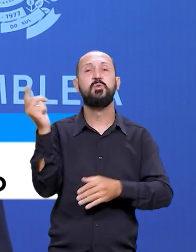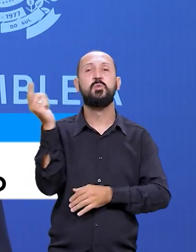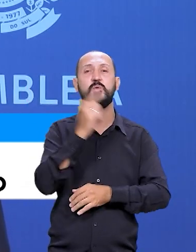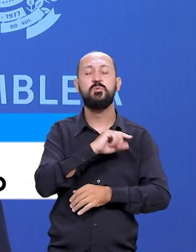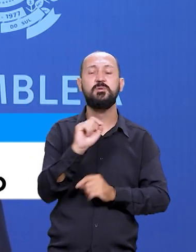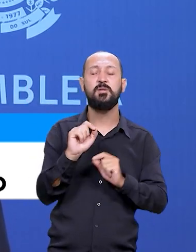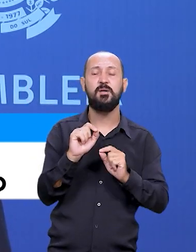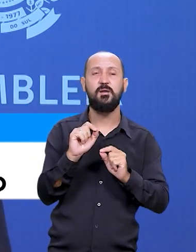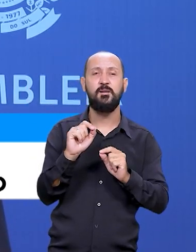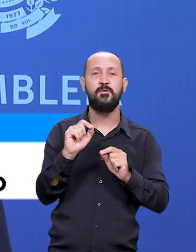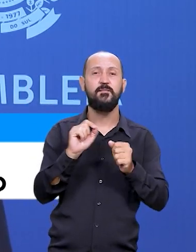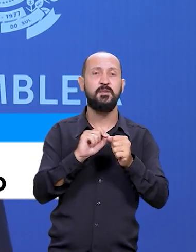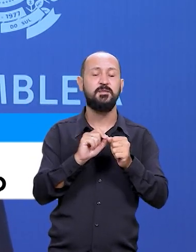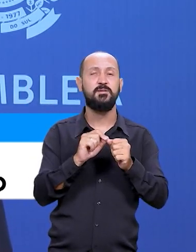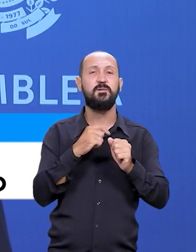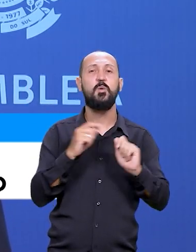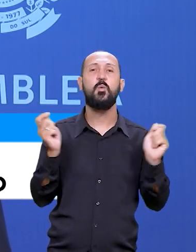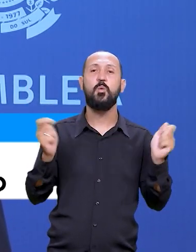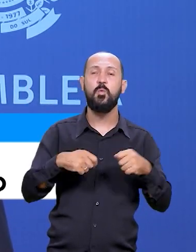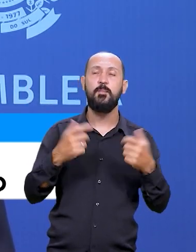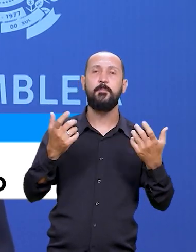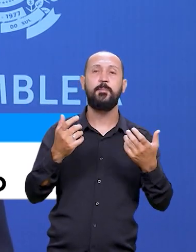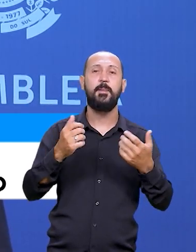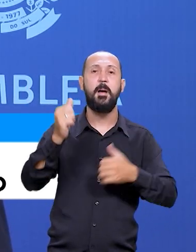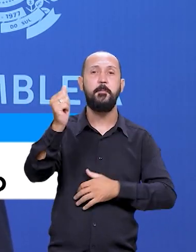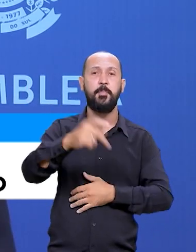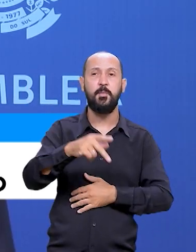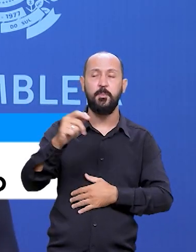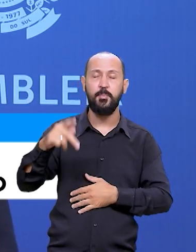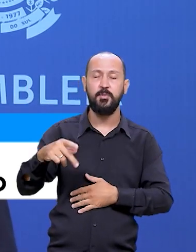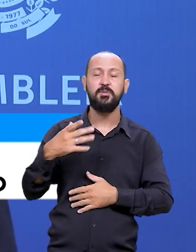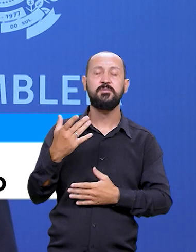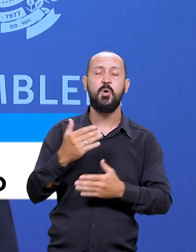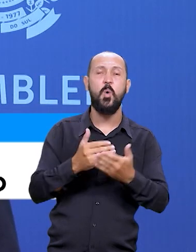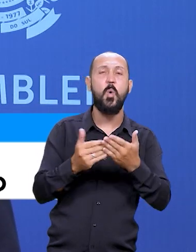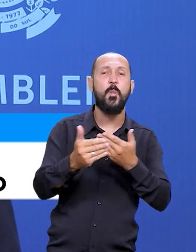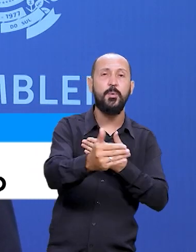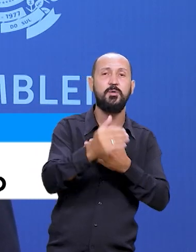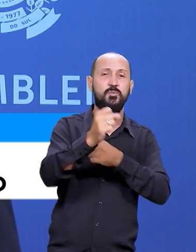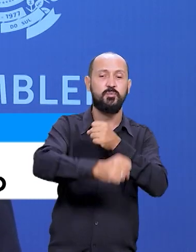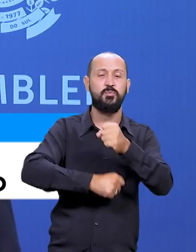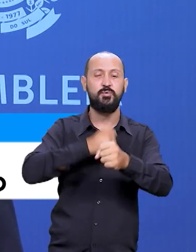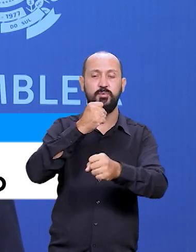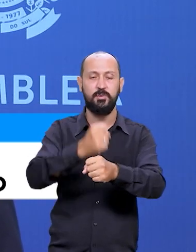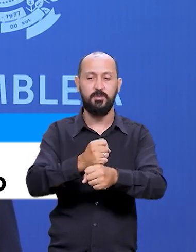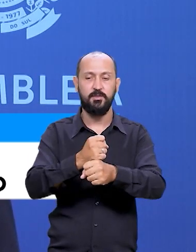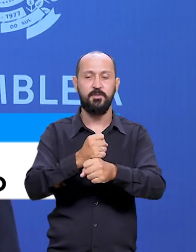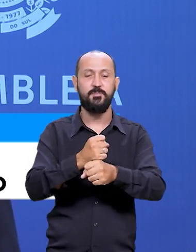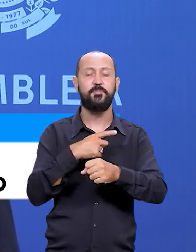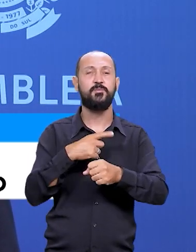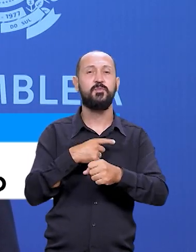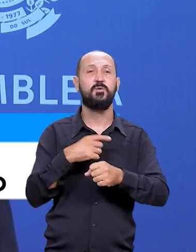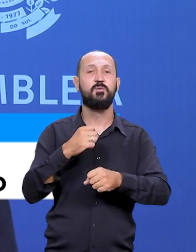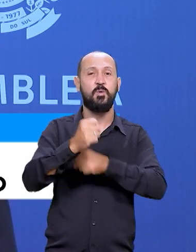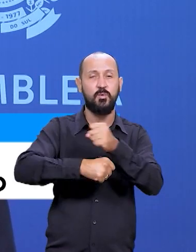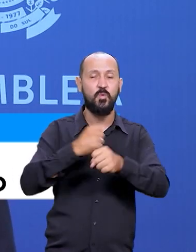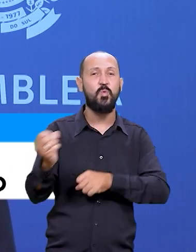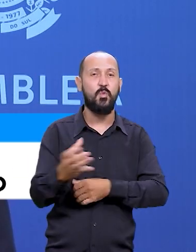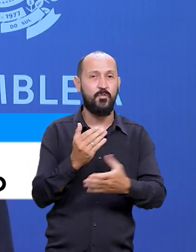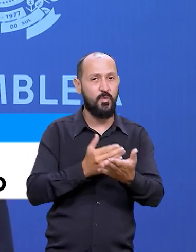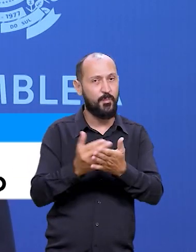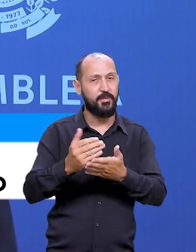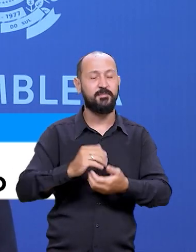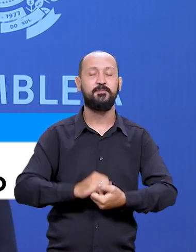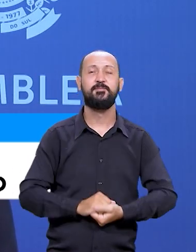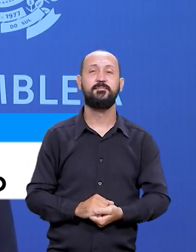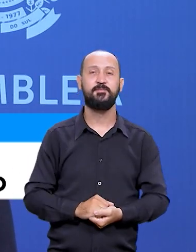para, de fato, a gente dar uma outra condição para os nossos aposentados a partir do próximo ano, do